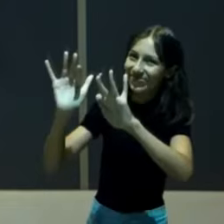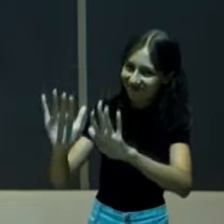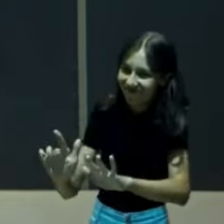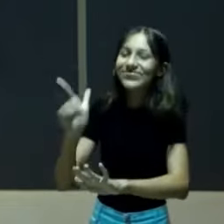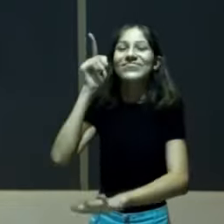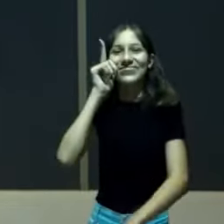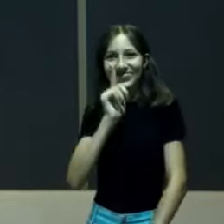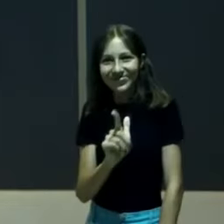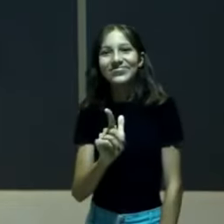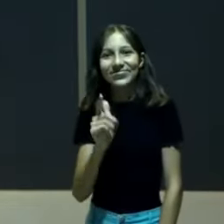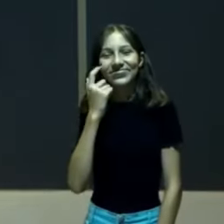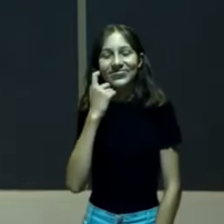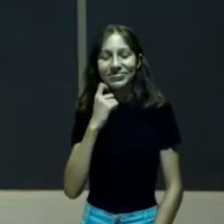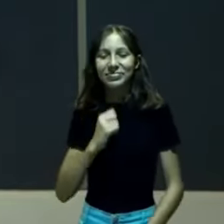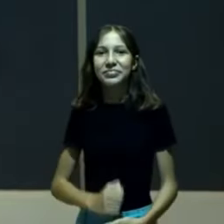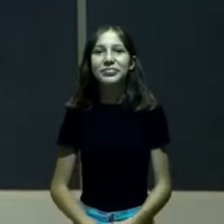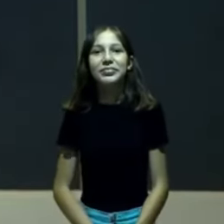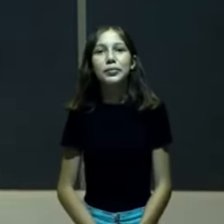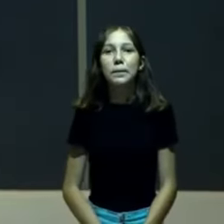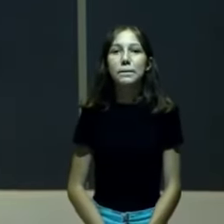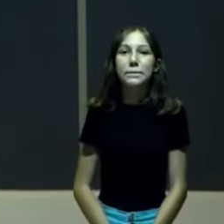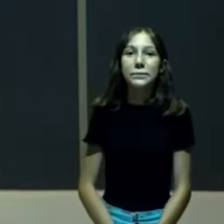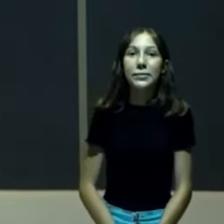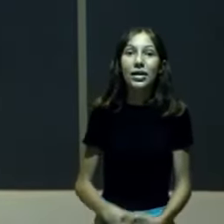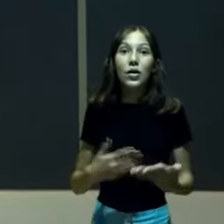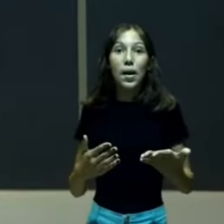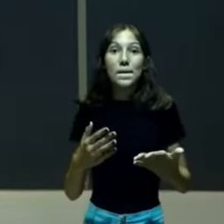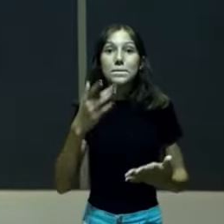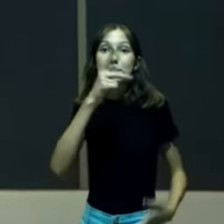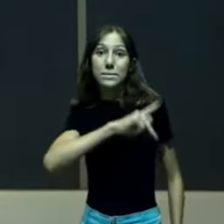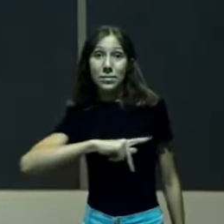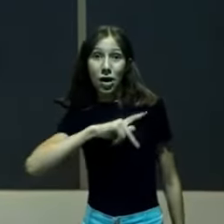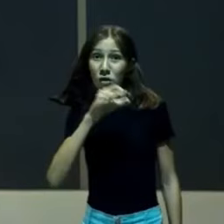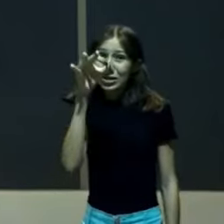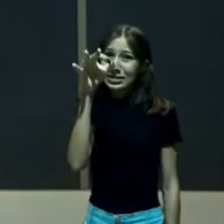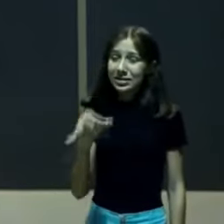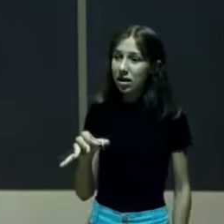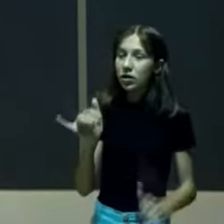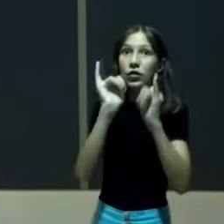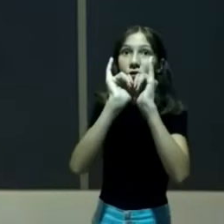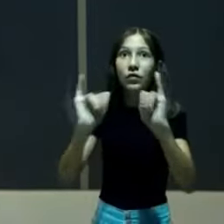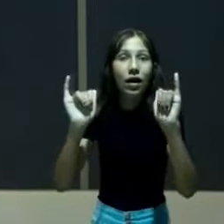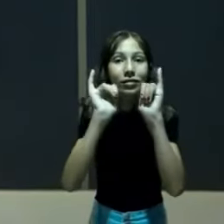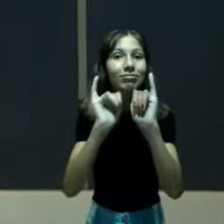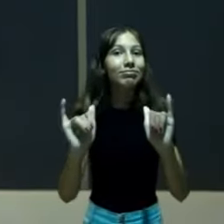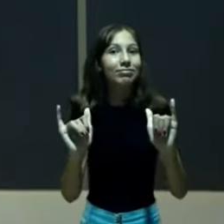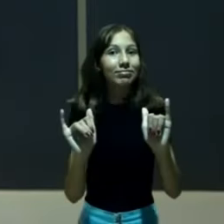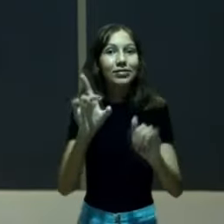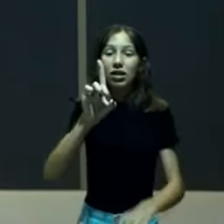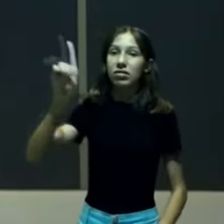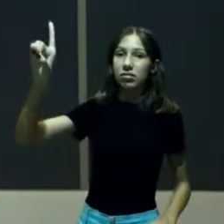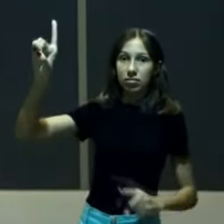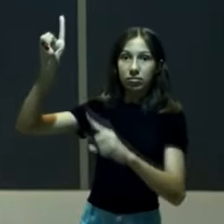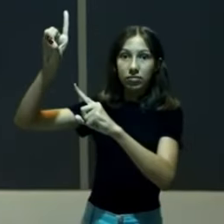o meu Deus ele tem. E essa é a afirmação que eu faço a vocês: o meu